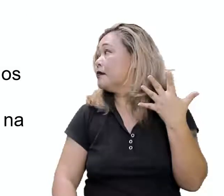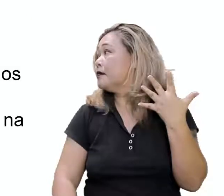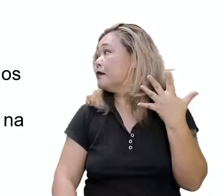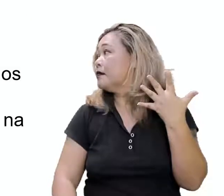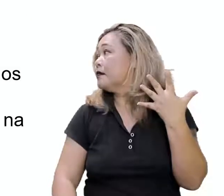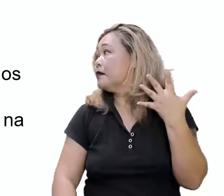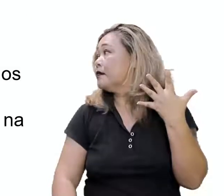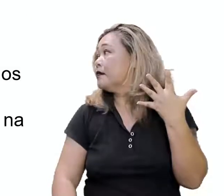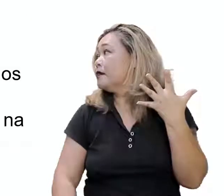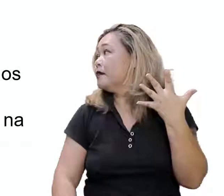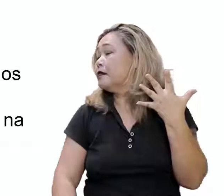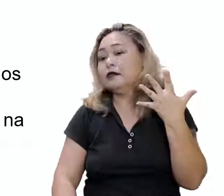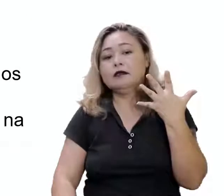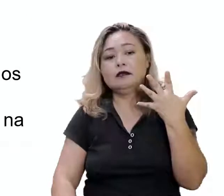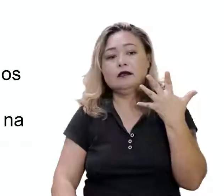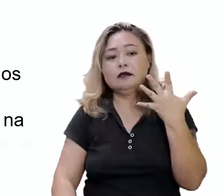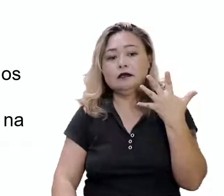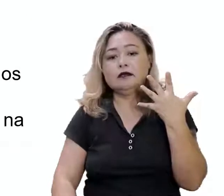beleza, pode deixar.